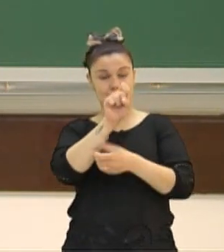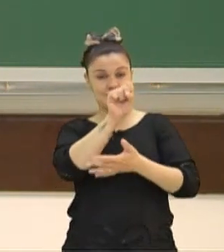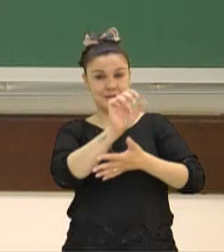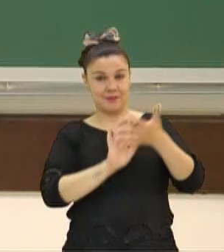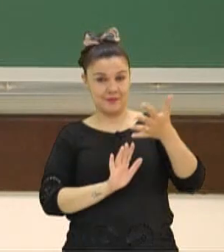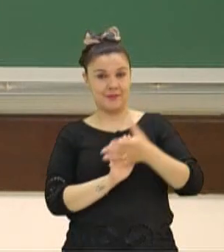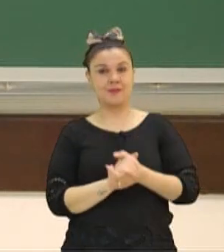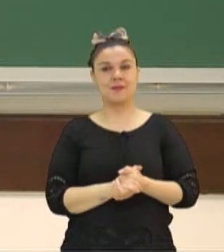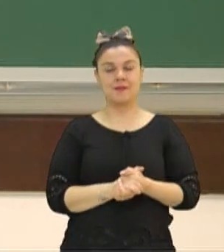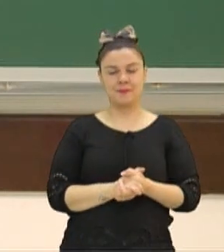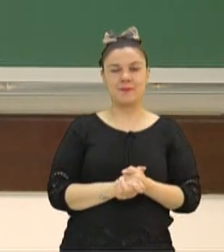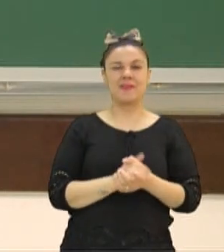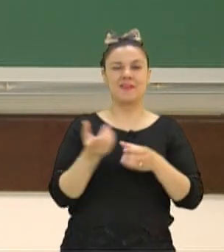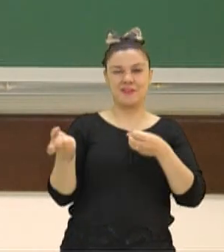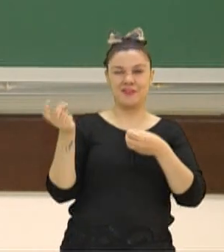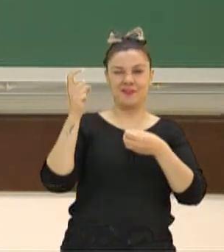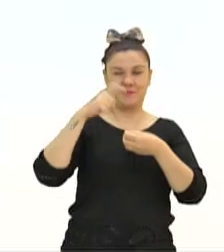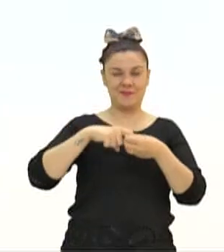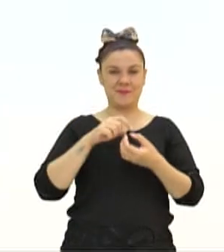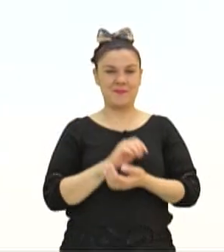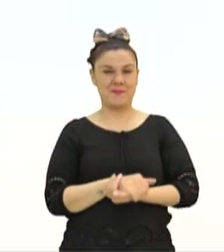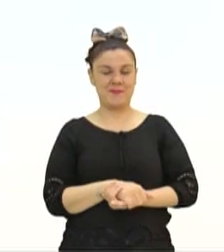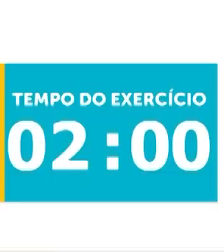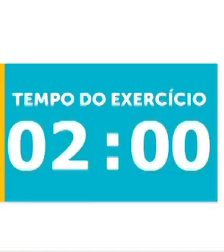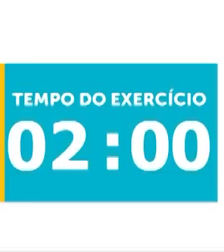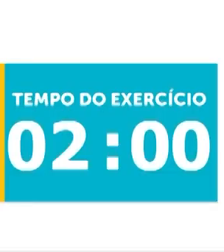realizar o exercício no caderno e daqui a pouquinho eu volto.